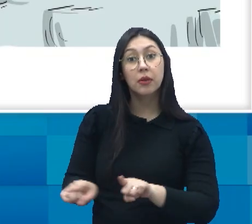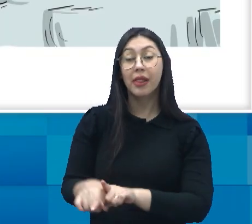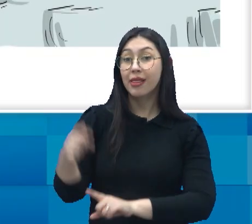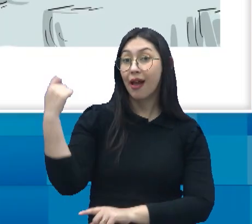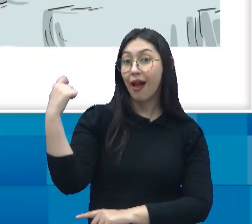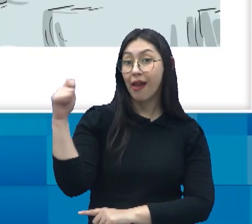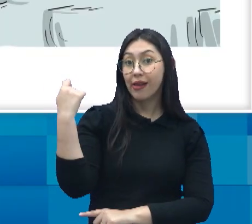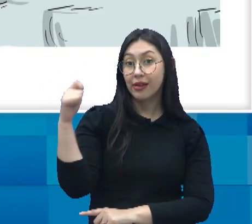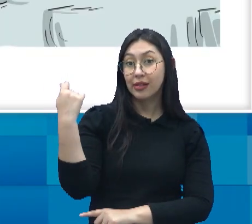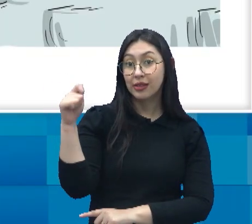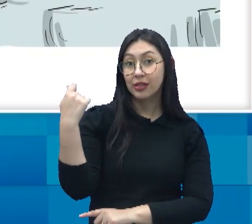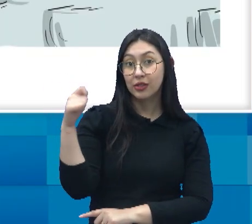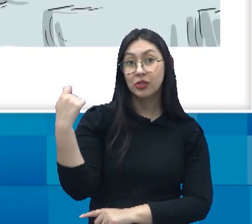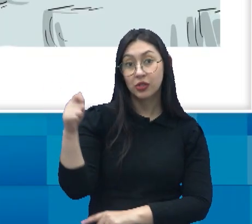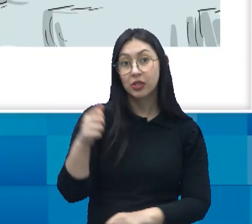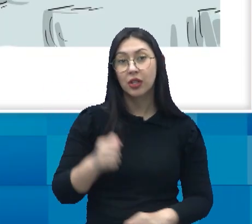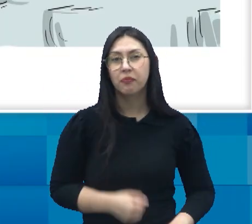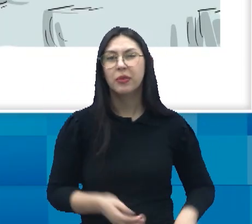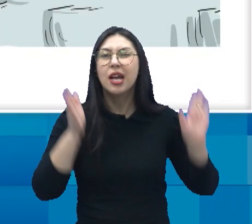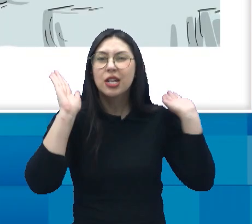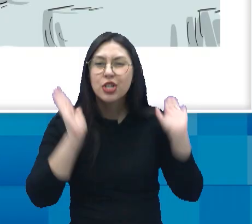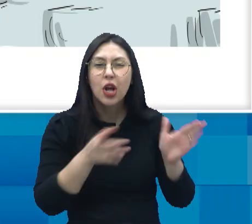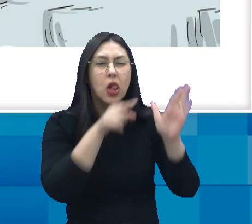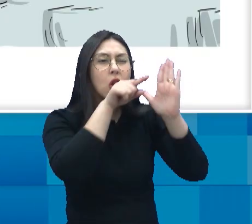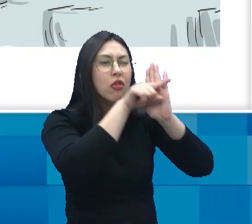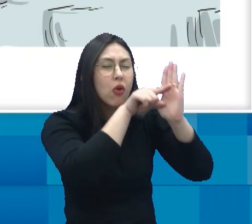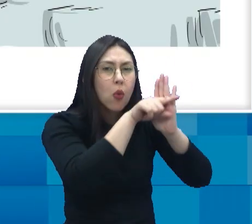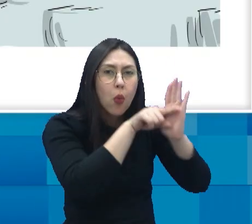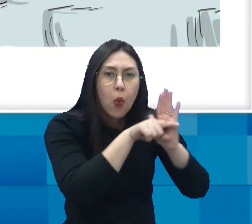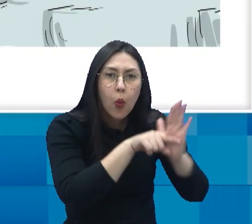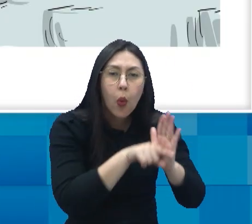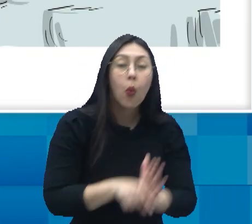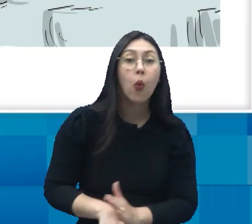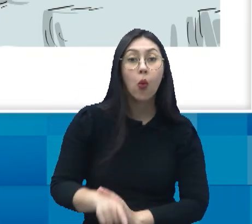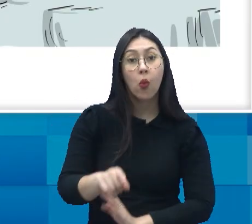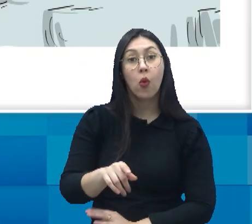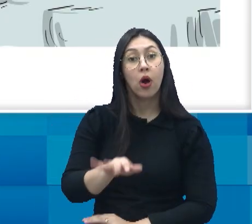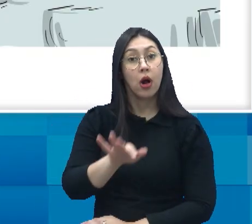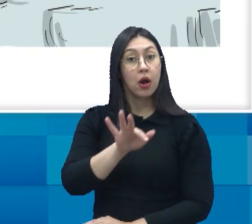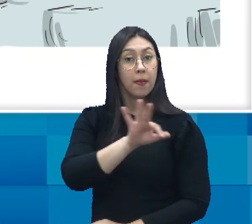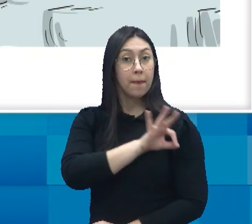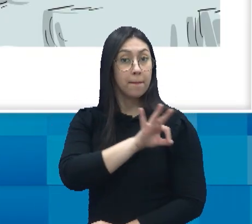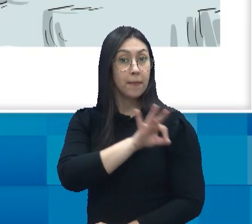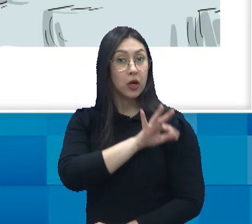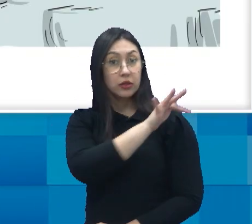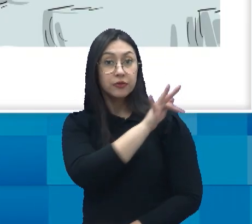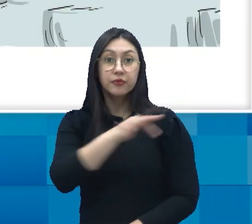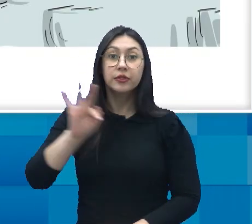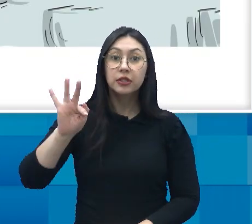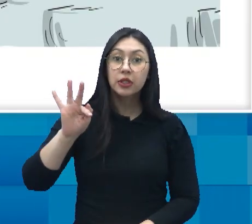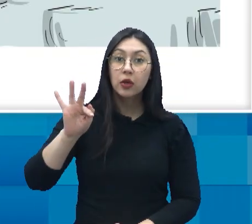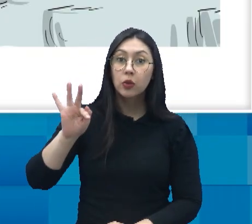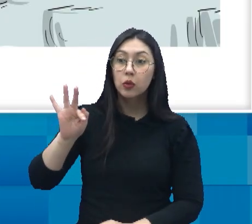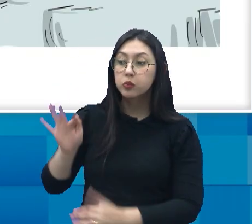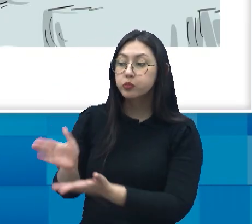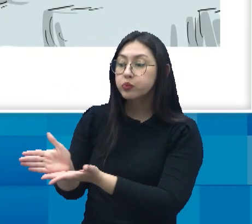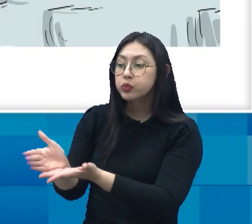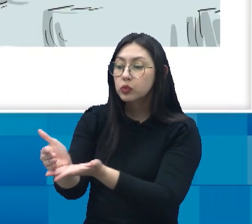Após muitas investigações, a Polícia Federal reuniu um conjunto de